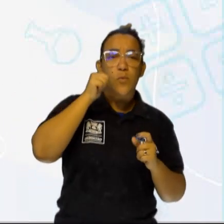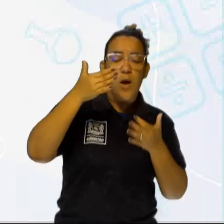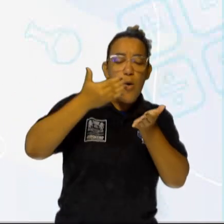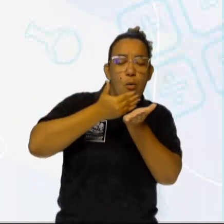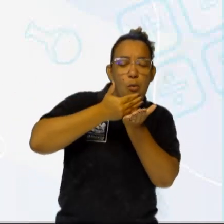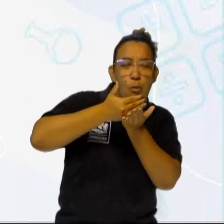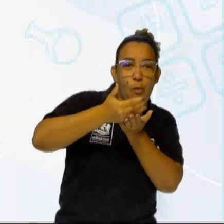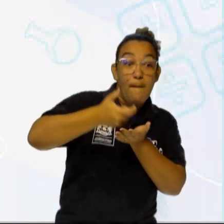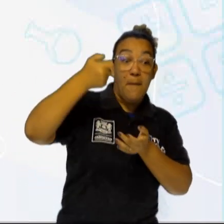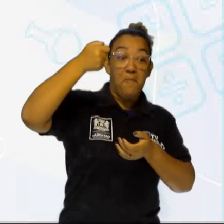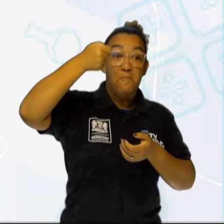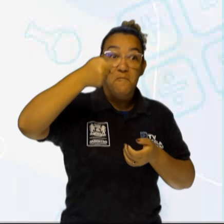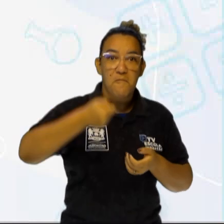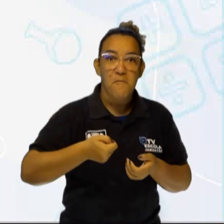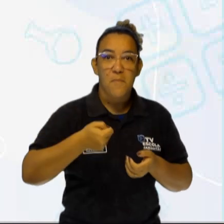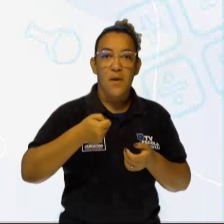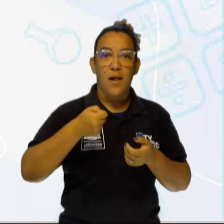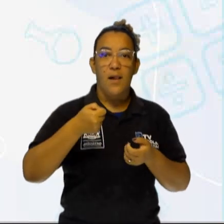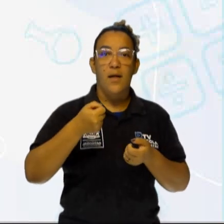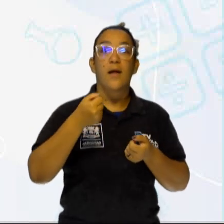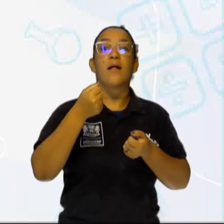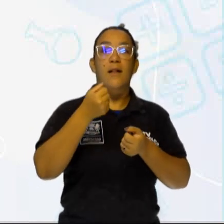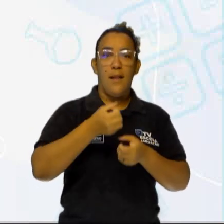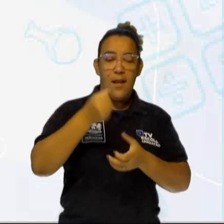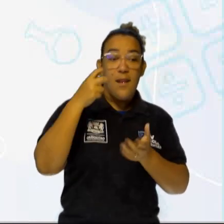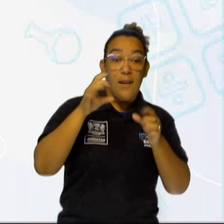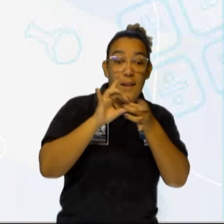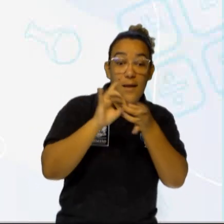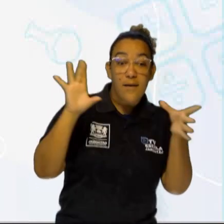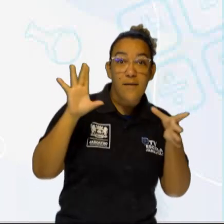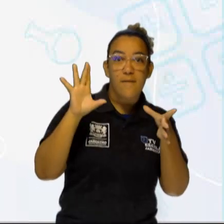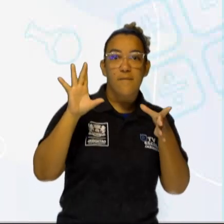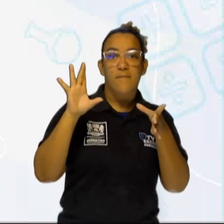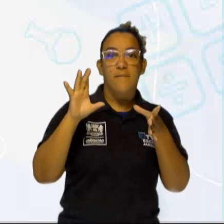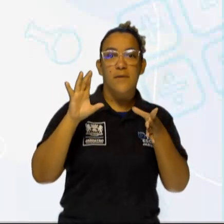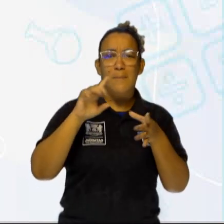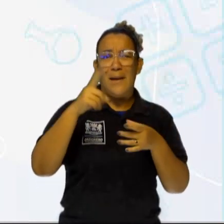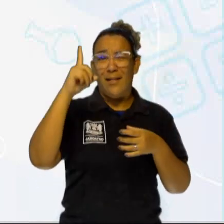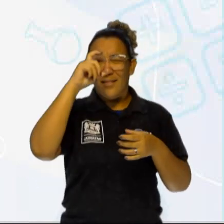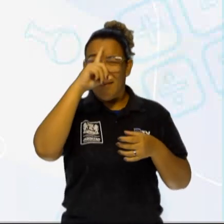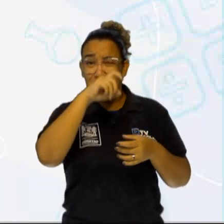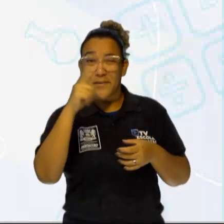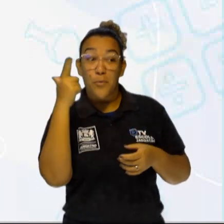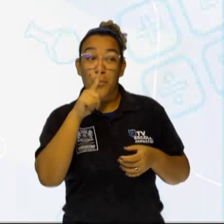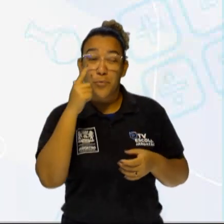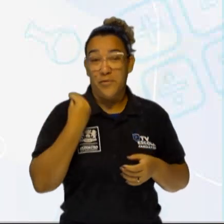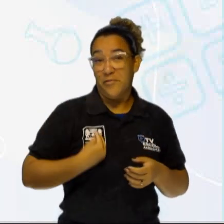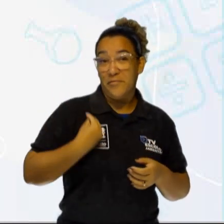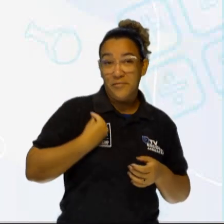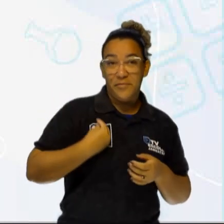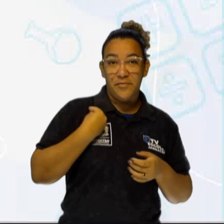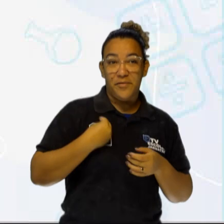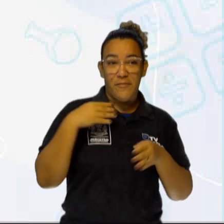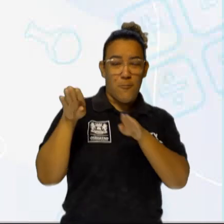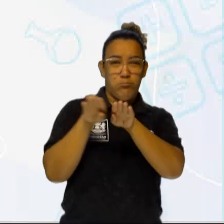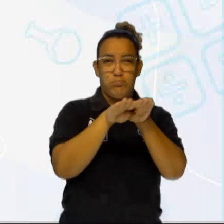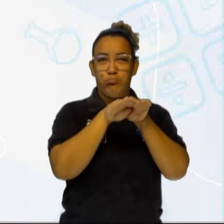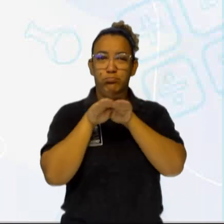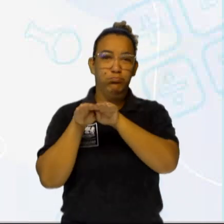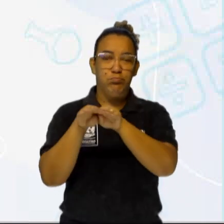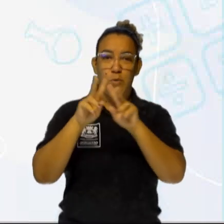afirmar concretamente sua independência, mas não é sem dificuldade que conseguem viver integralmente sua condição de ser